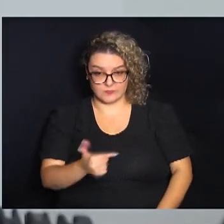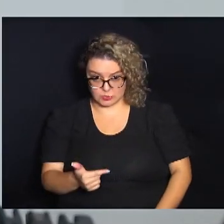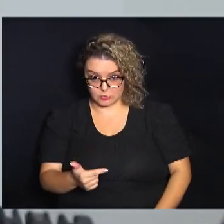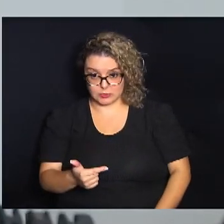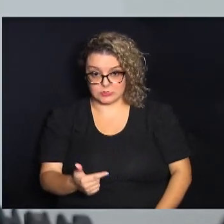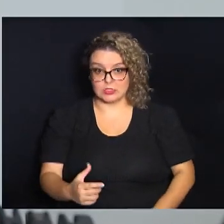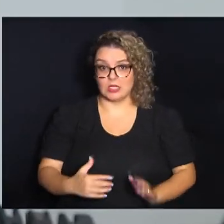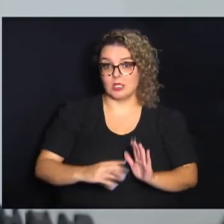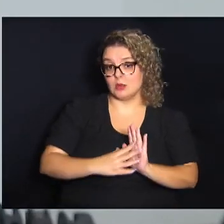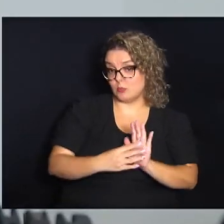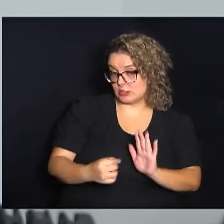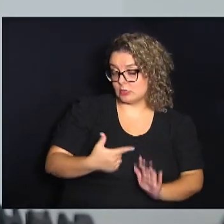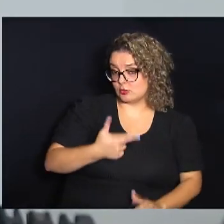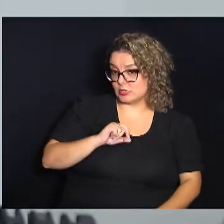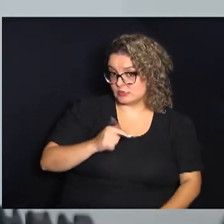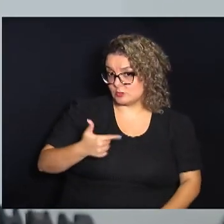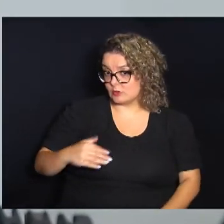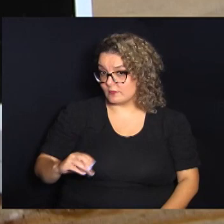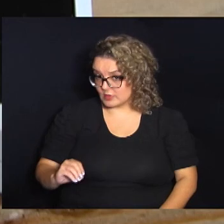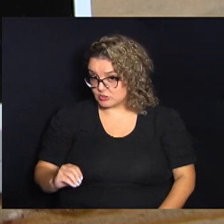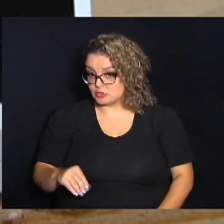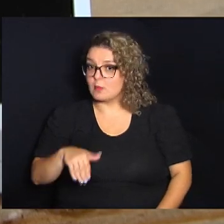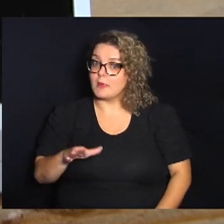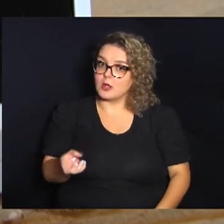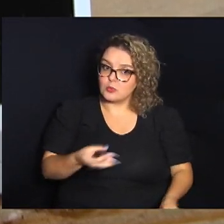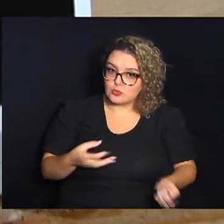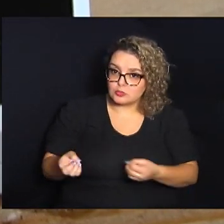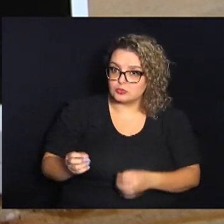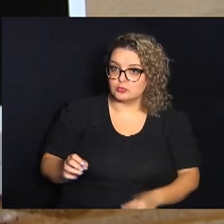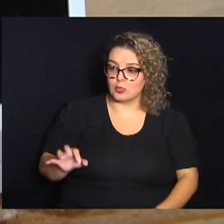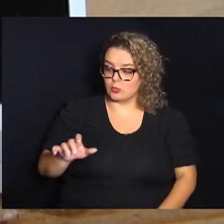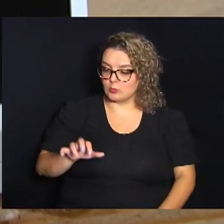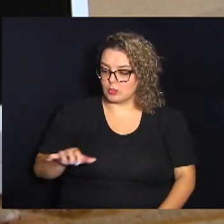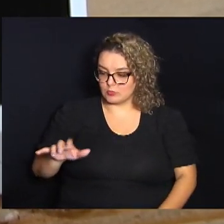urnas mais modernas, elas têm o teclado, o